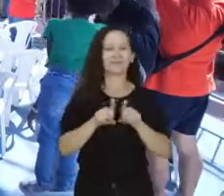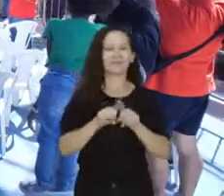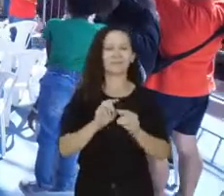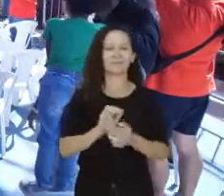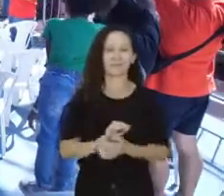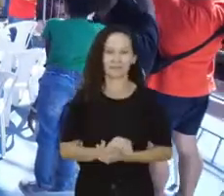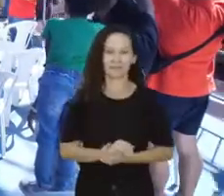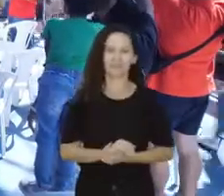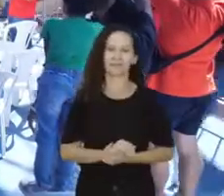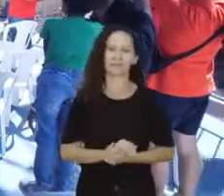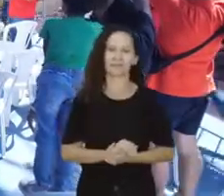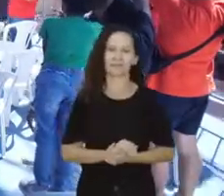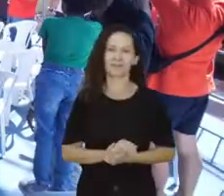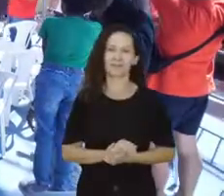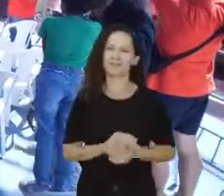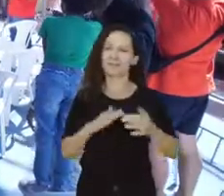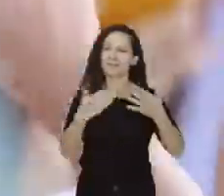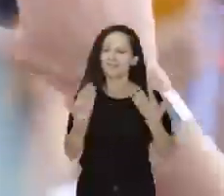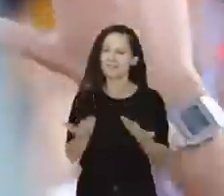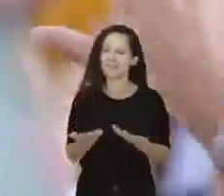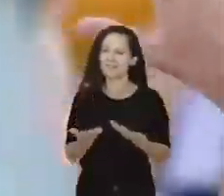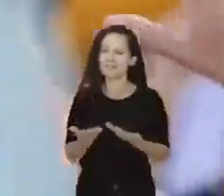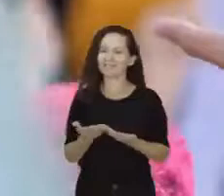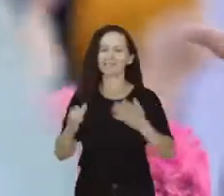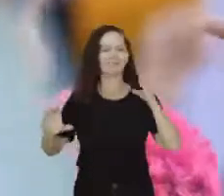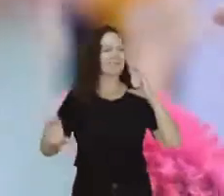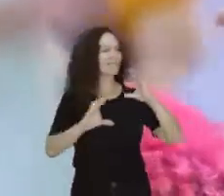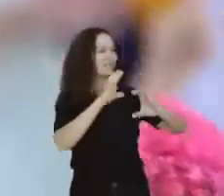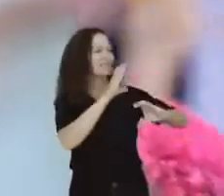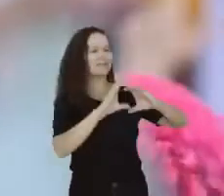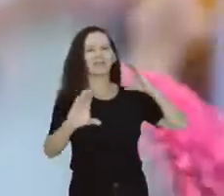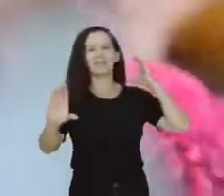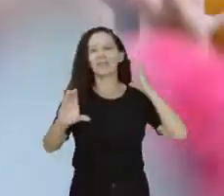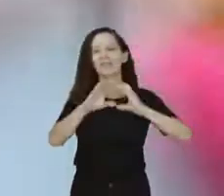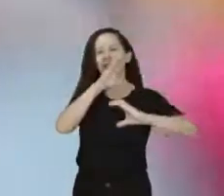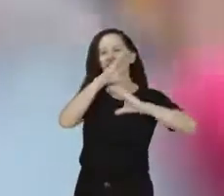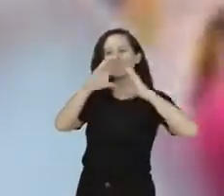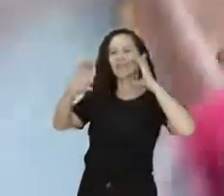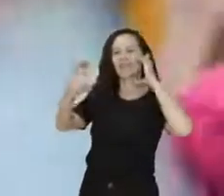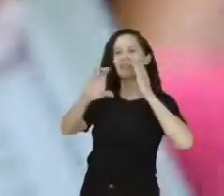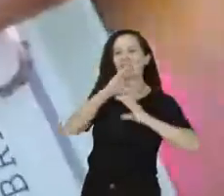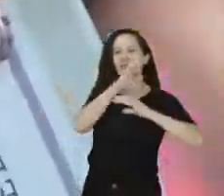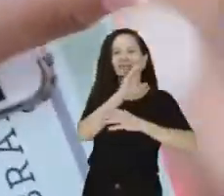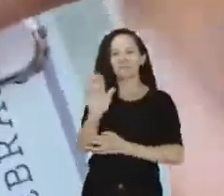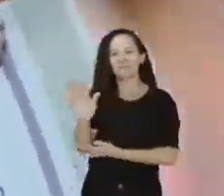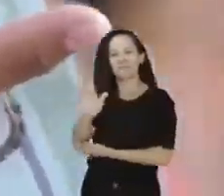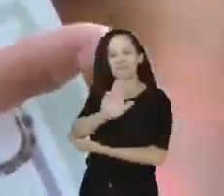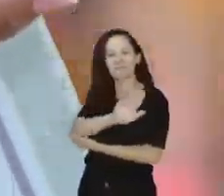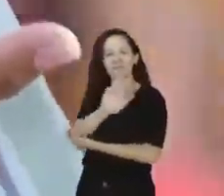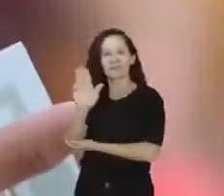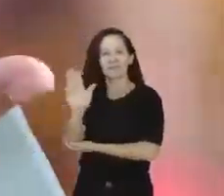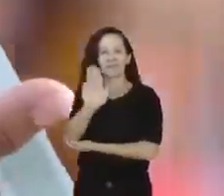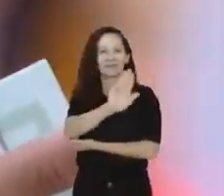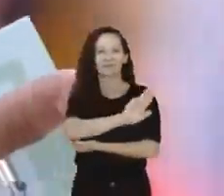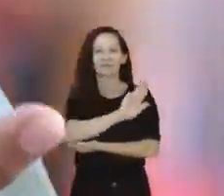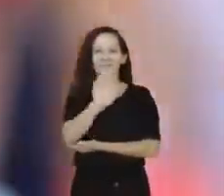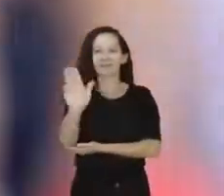E assim, ó, olê, olê, olê, olá, Lula,